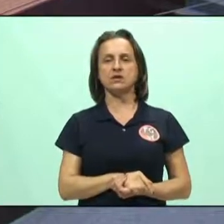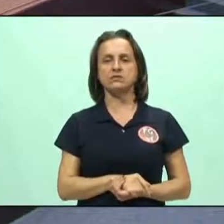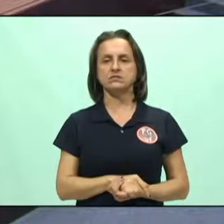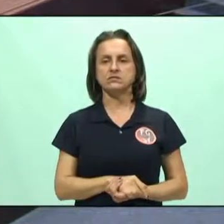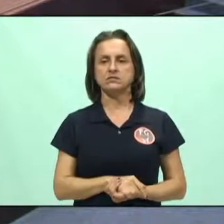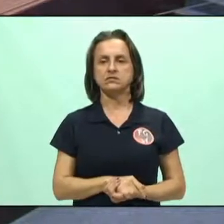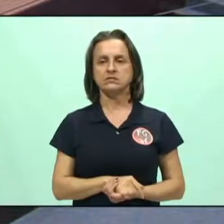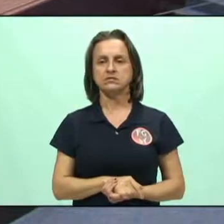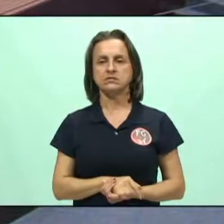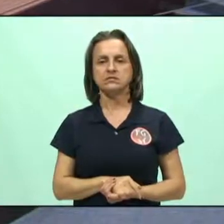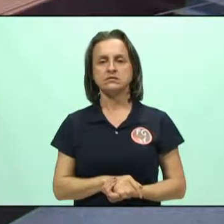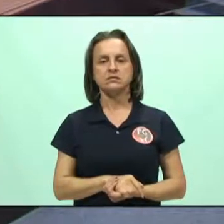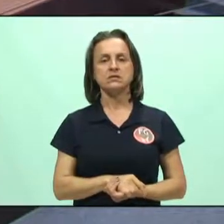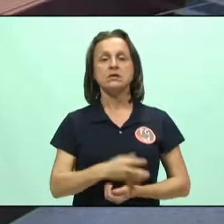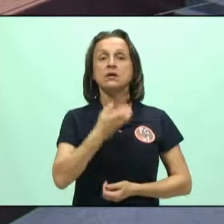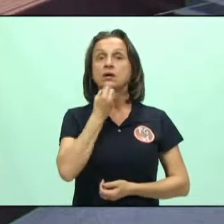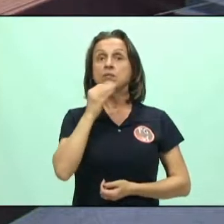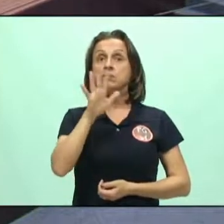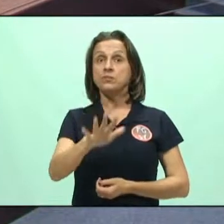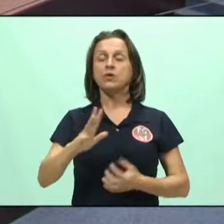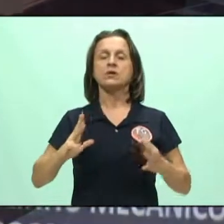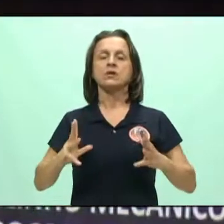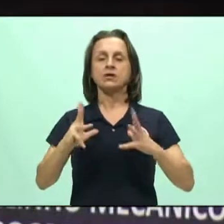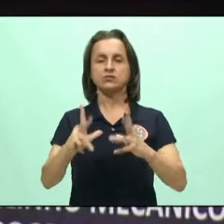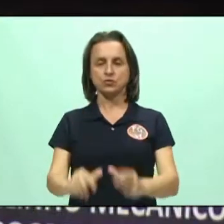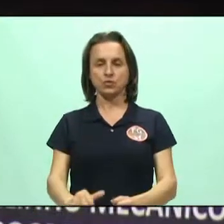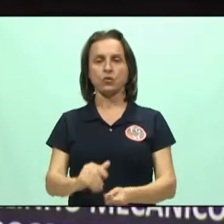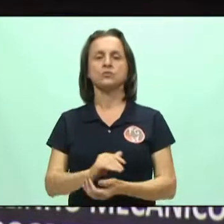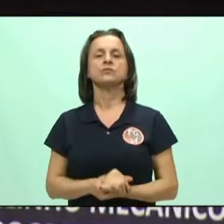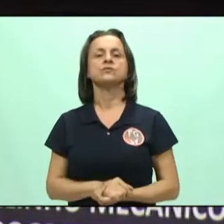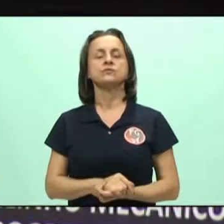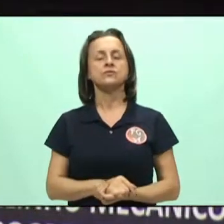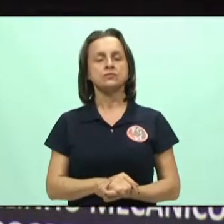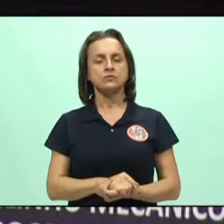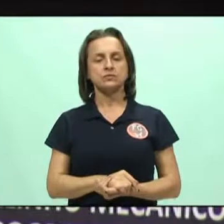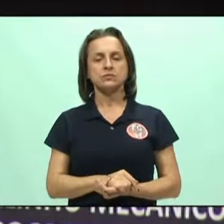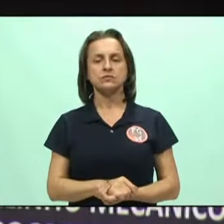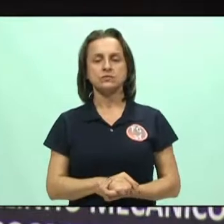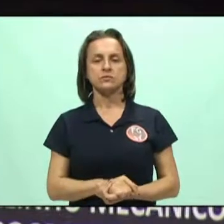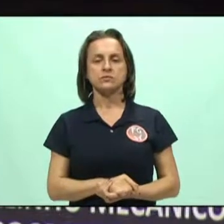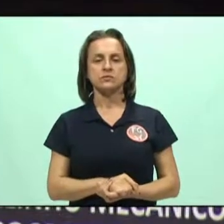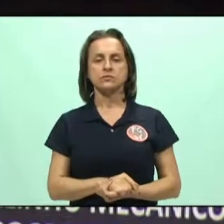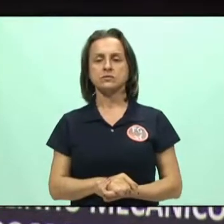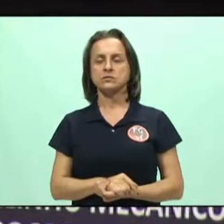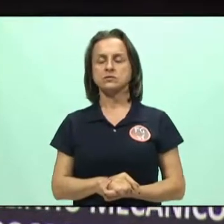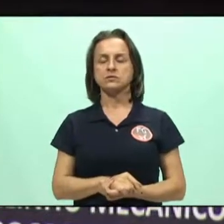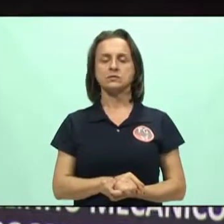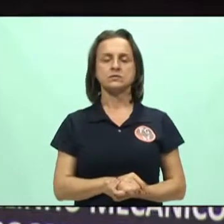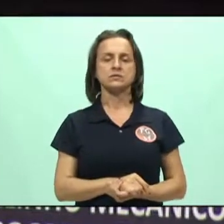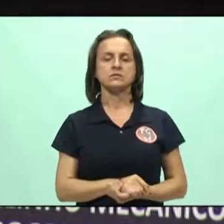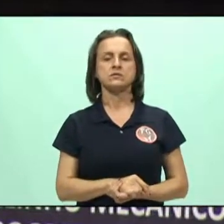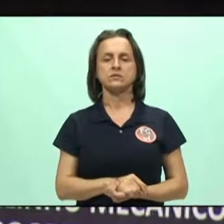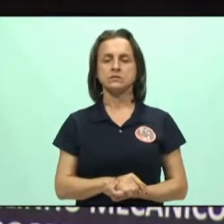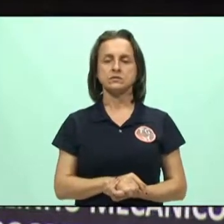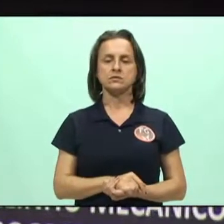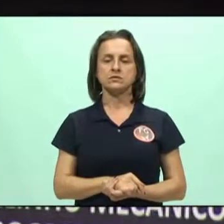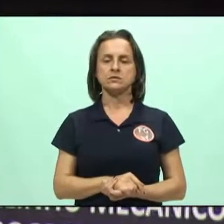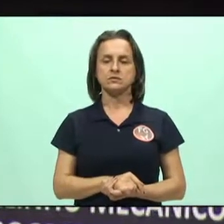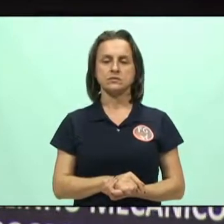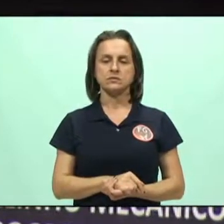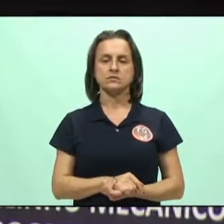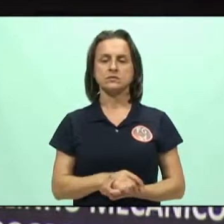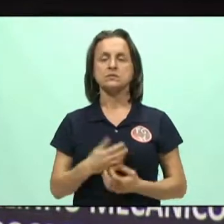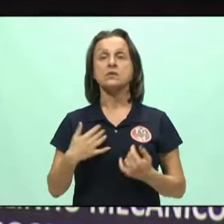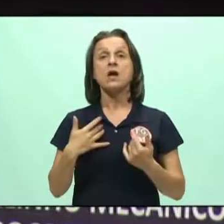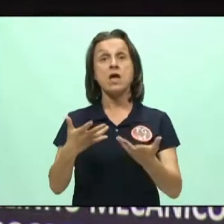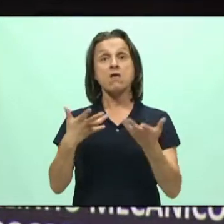Boa tarde a todas e a todos eu quero também fazer Vereador Robson alusão a sua